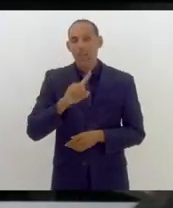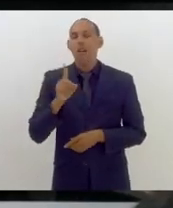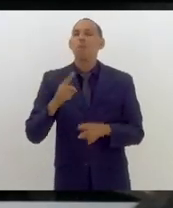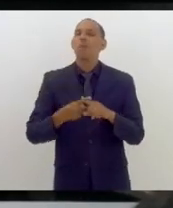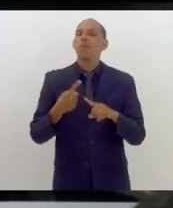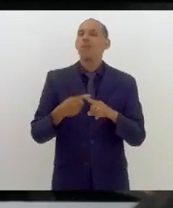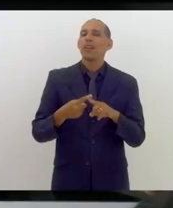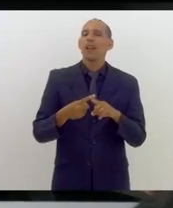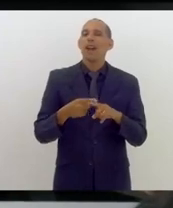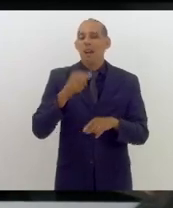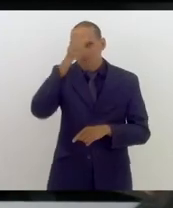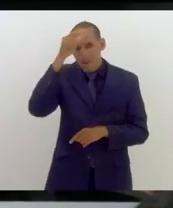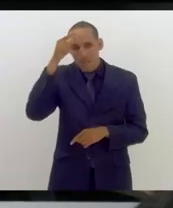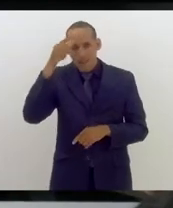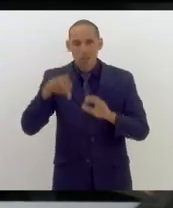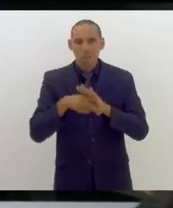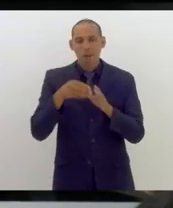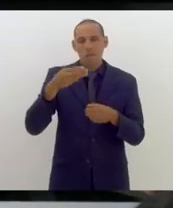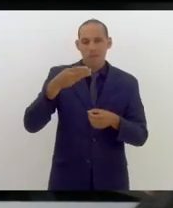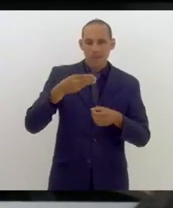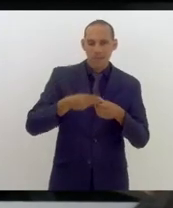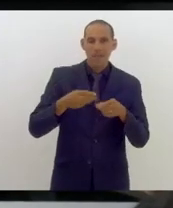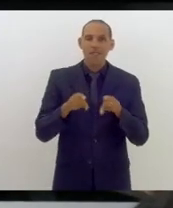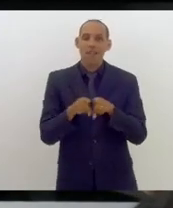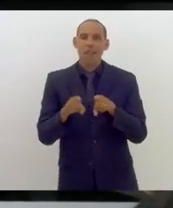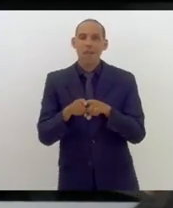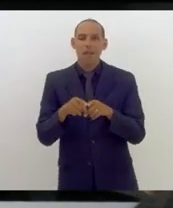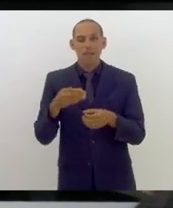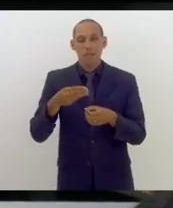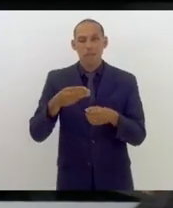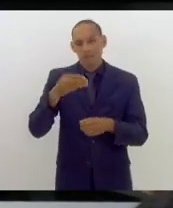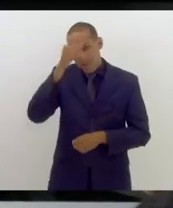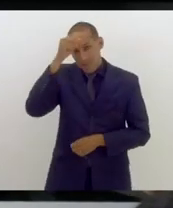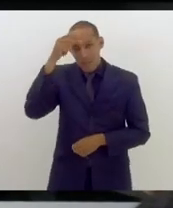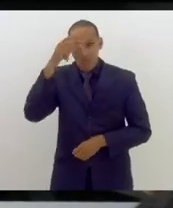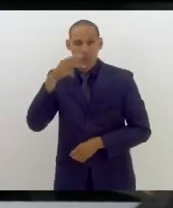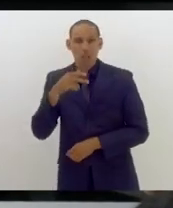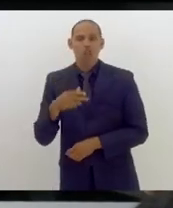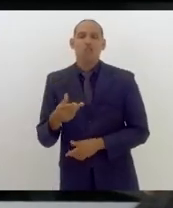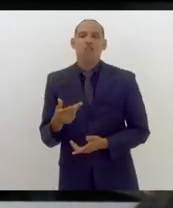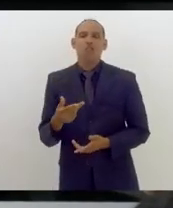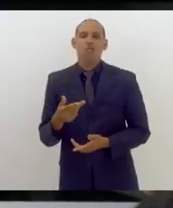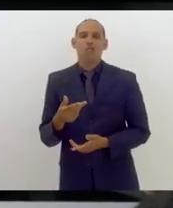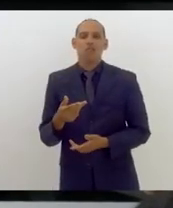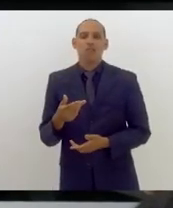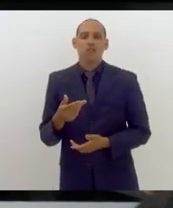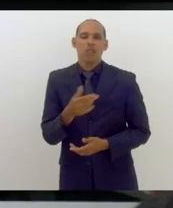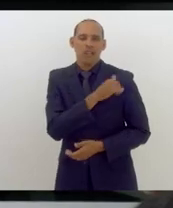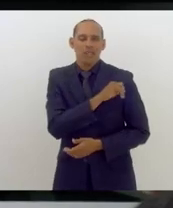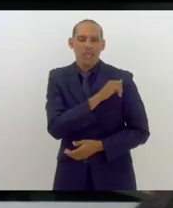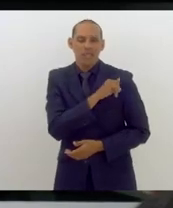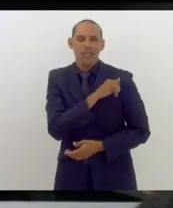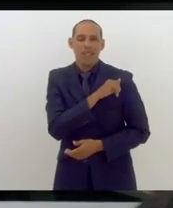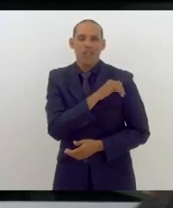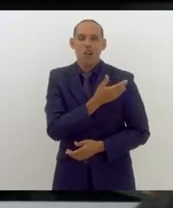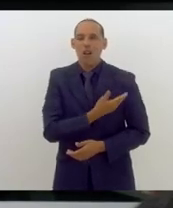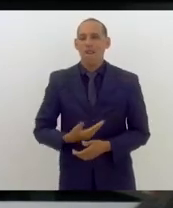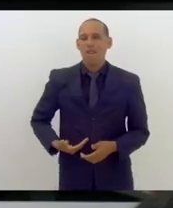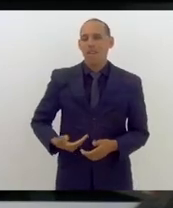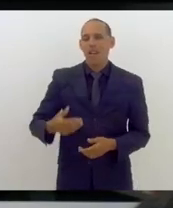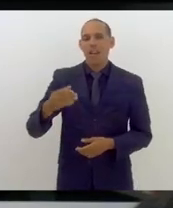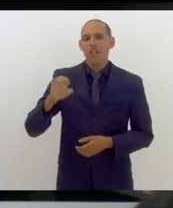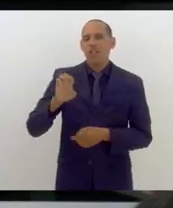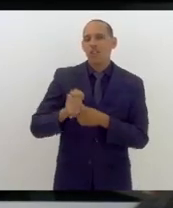do município assim como a Prefeitura do Estado do Rio de Janeiro o governo estadual o governo Municipal eles arrecadam eles